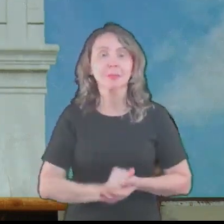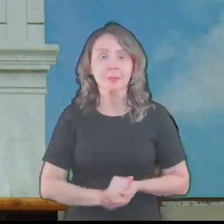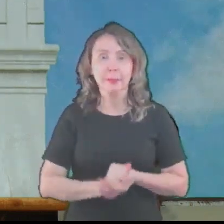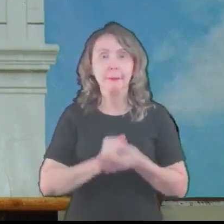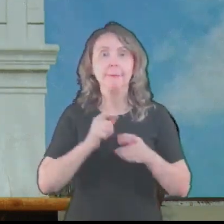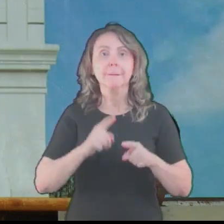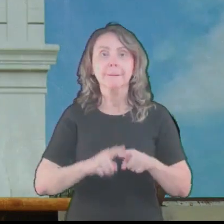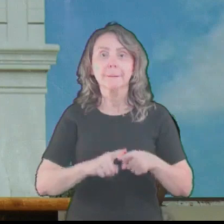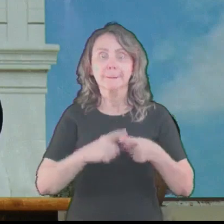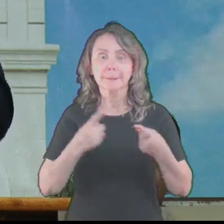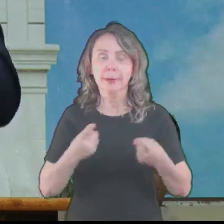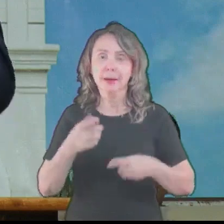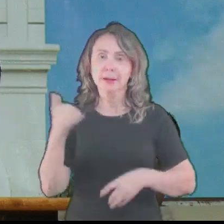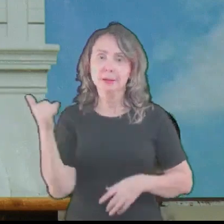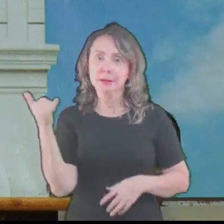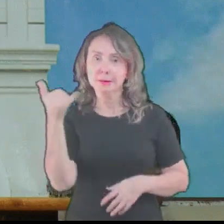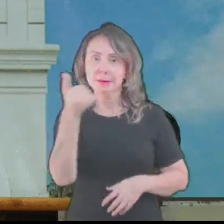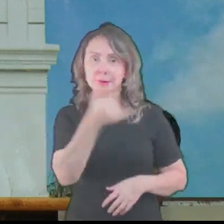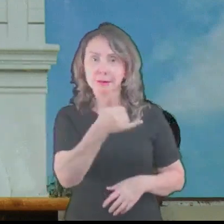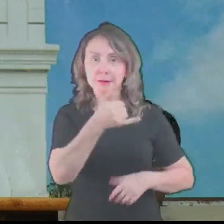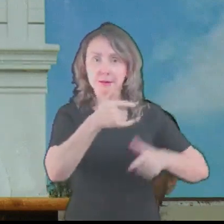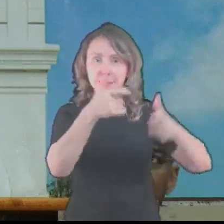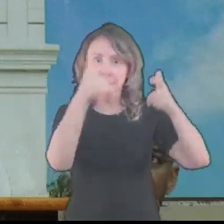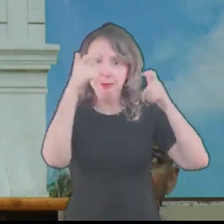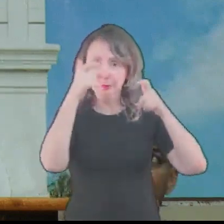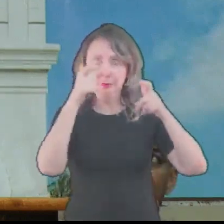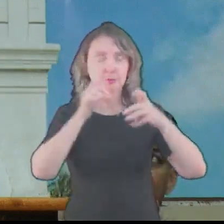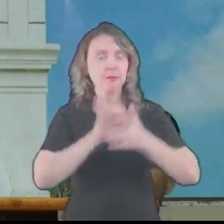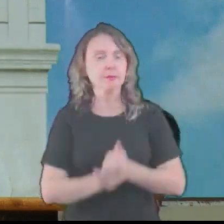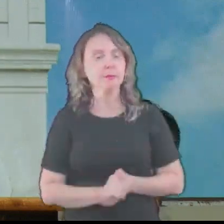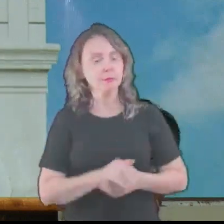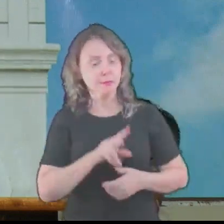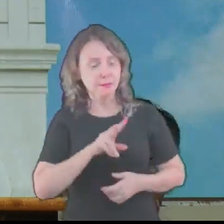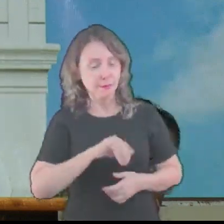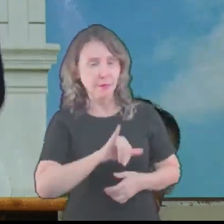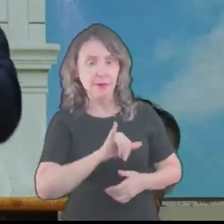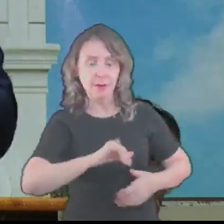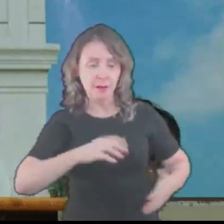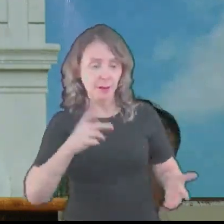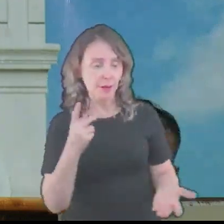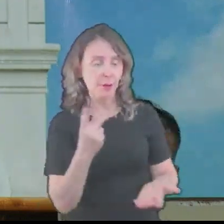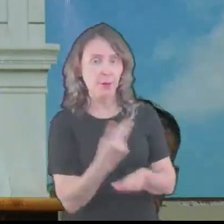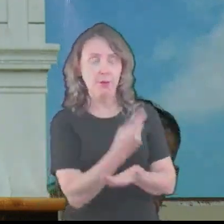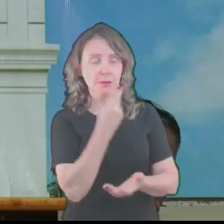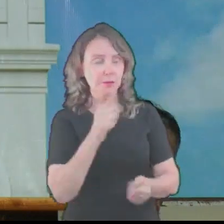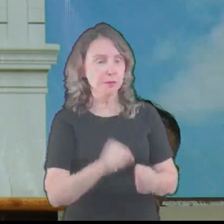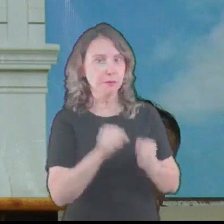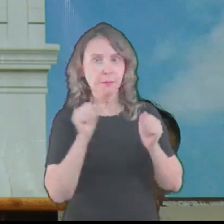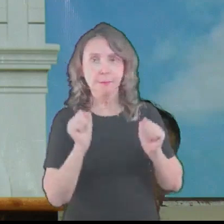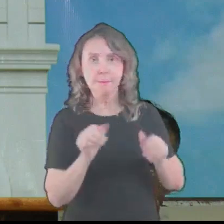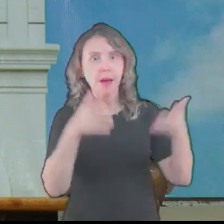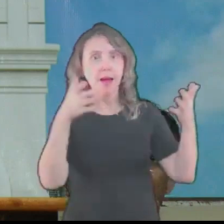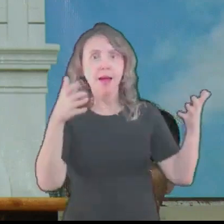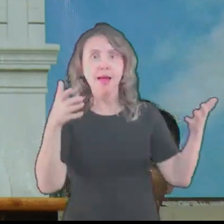ao rei: vai acontecer uma coisa inédita na humanidade. O